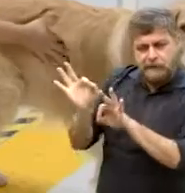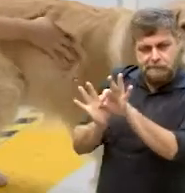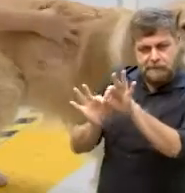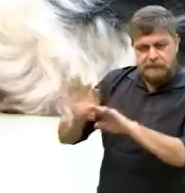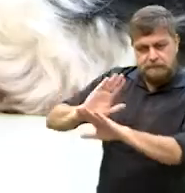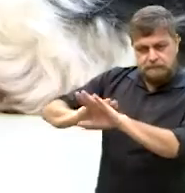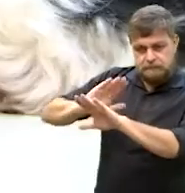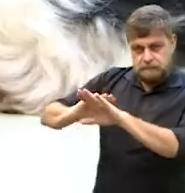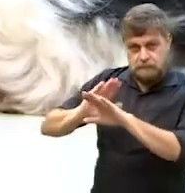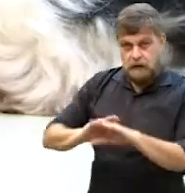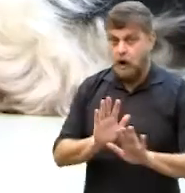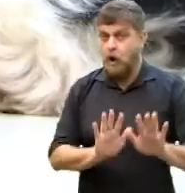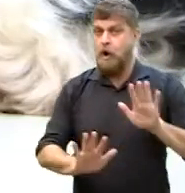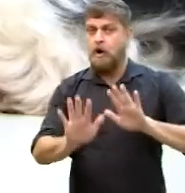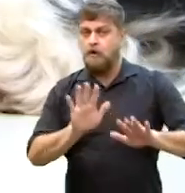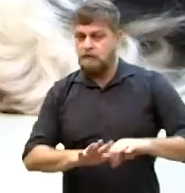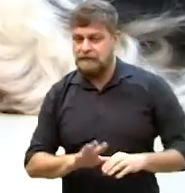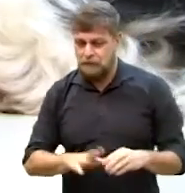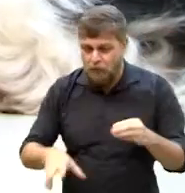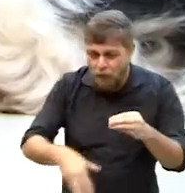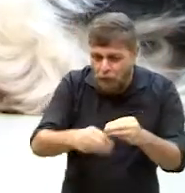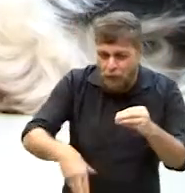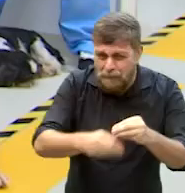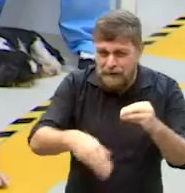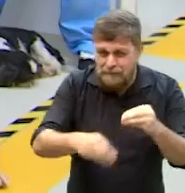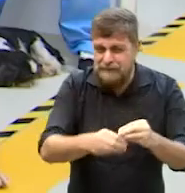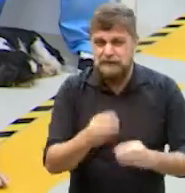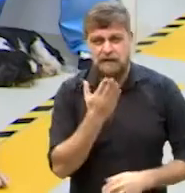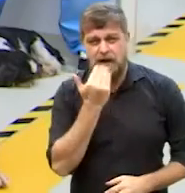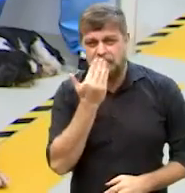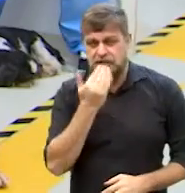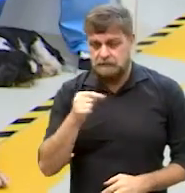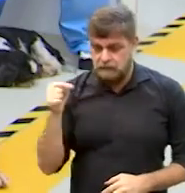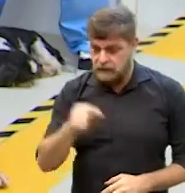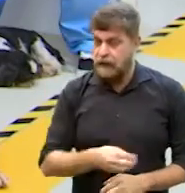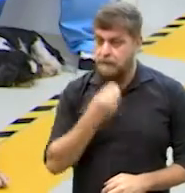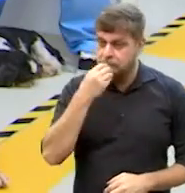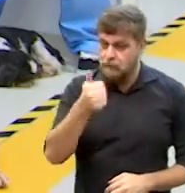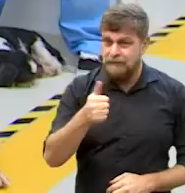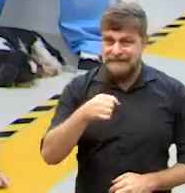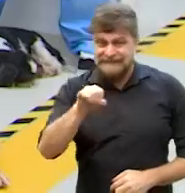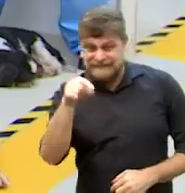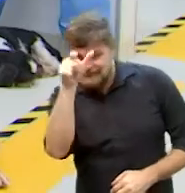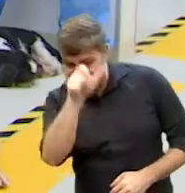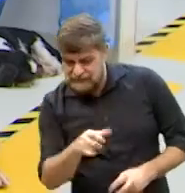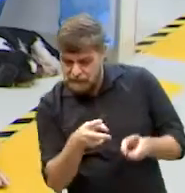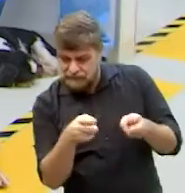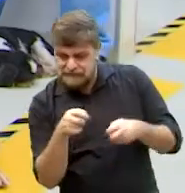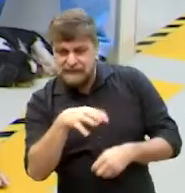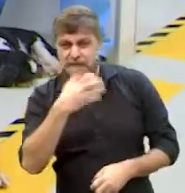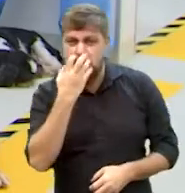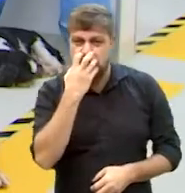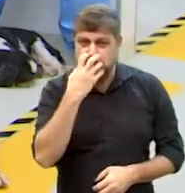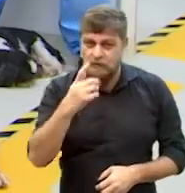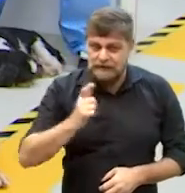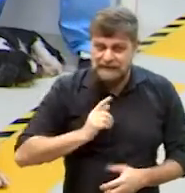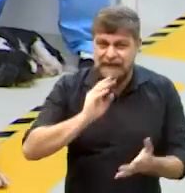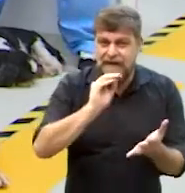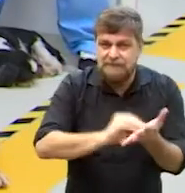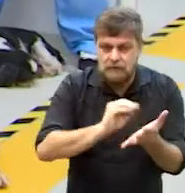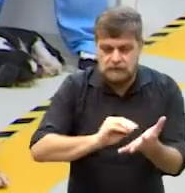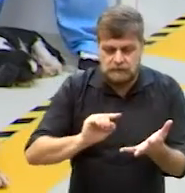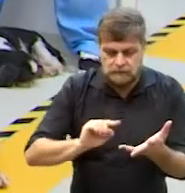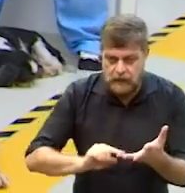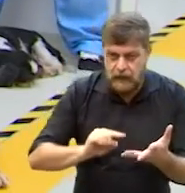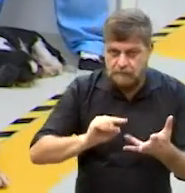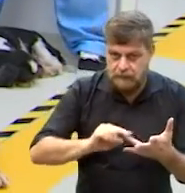por um nutrólogo. E cuidado com a suplementação. A suplementação ela é muito bem-vinda quando a gente enxerga que o paciente tem